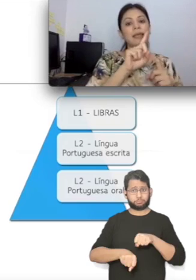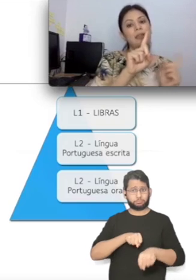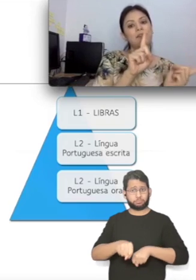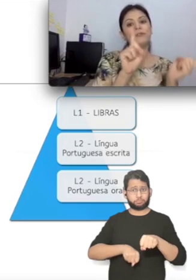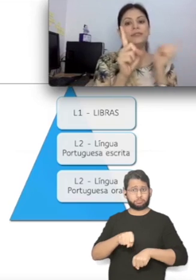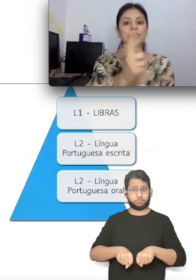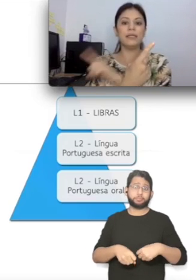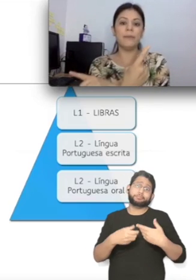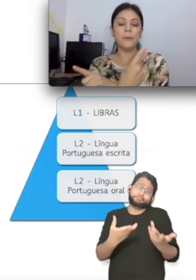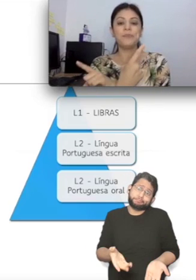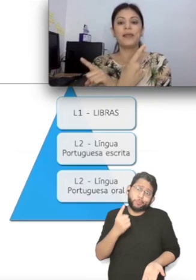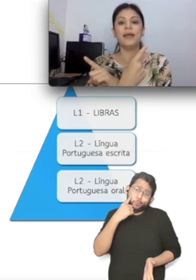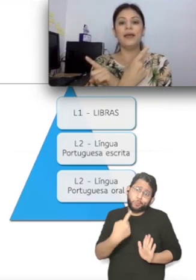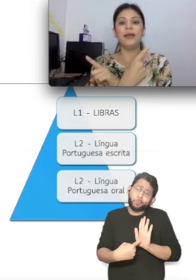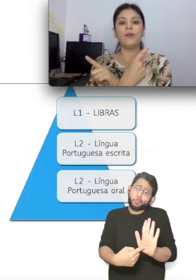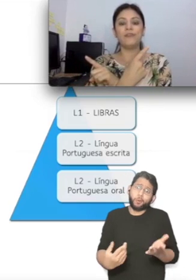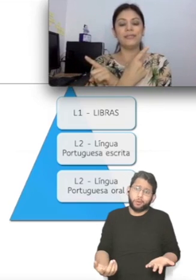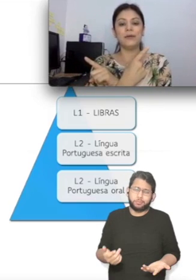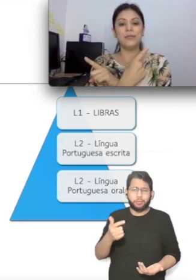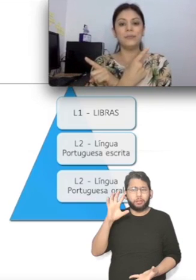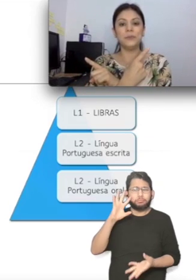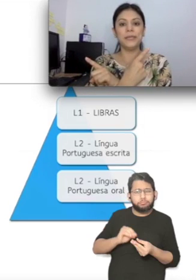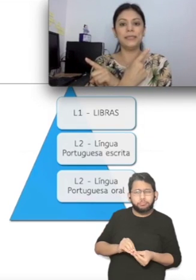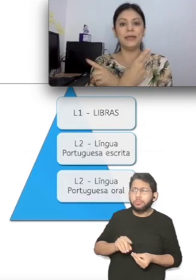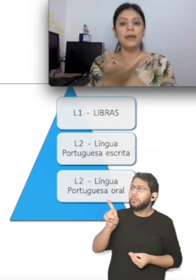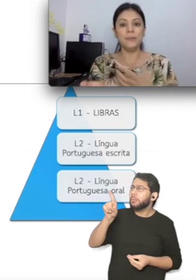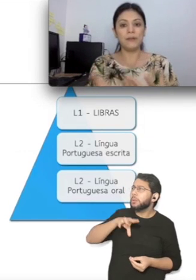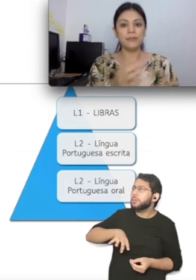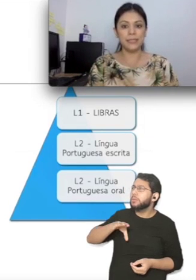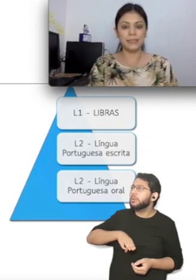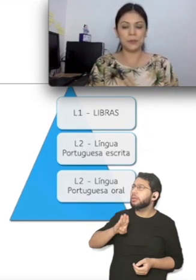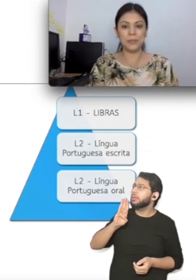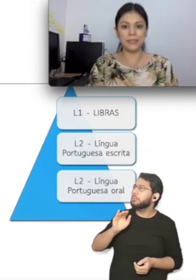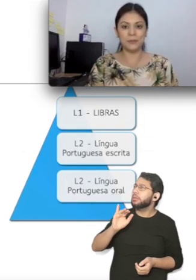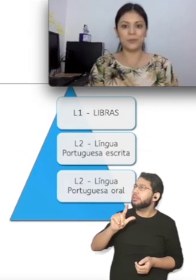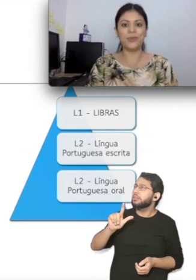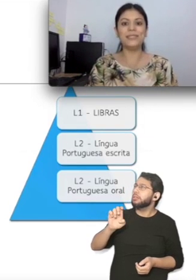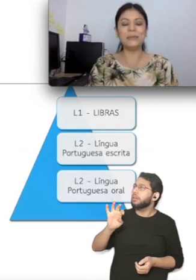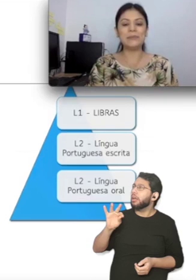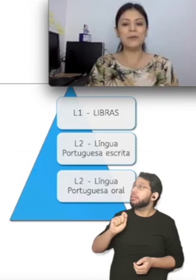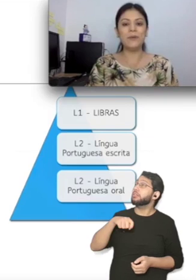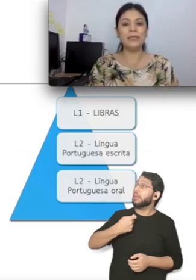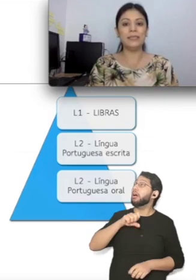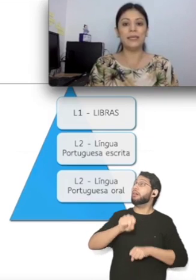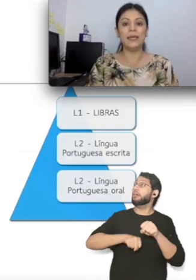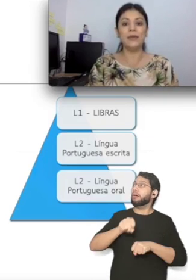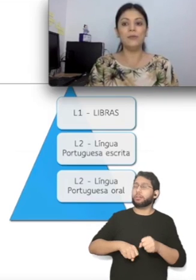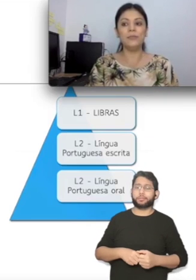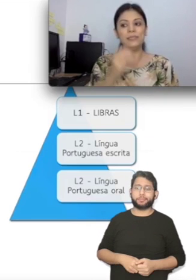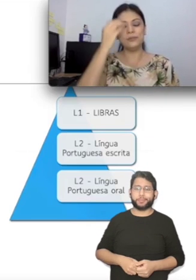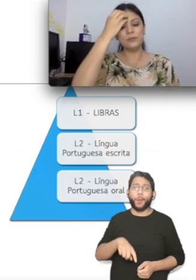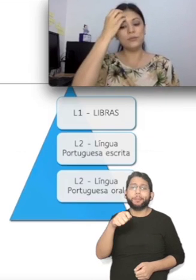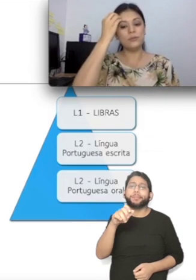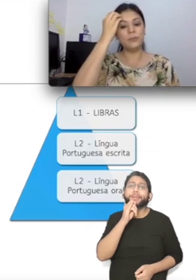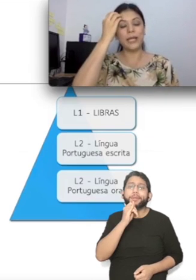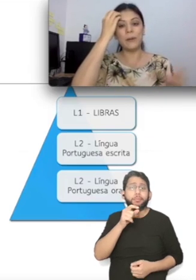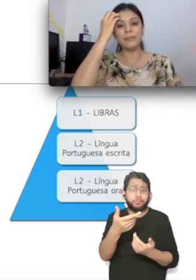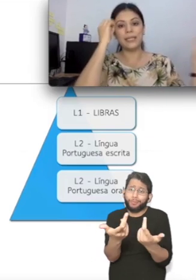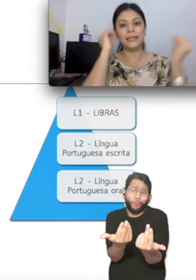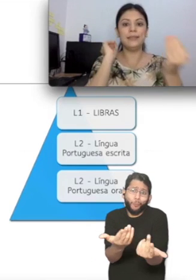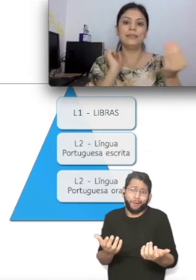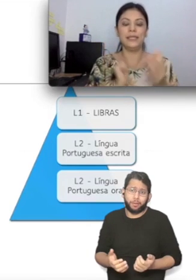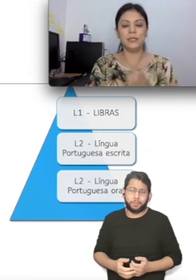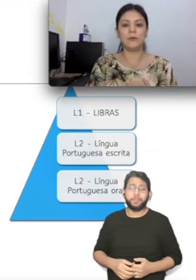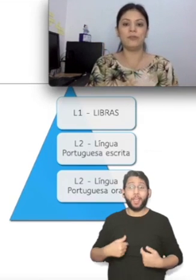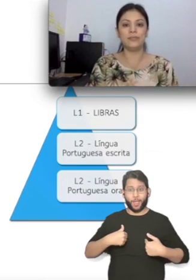Libras, ele vai conseguir saber fazer a correspondência. E para vocês que estão aprendendo português, é a mesma coisa. Eu não preciso pegar uma